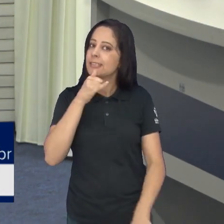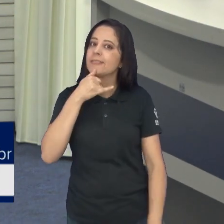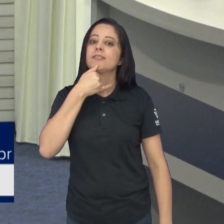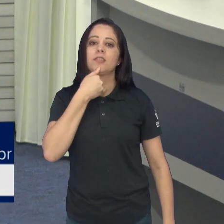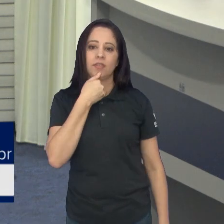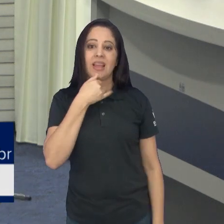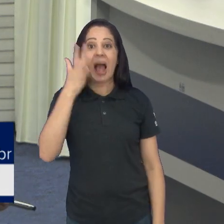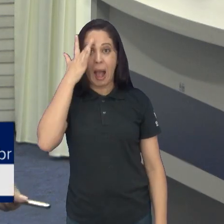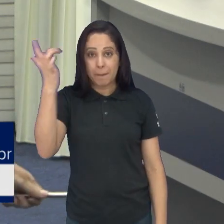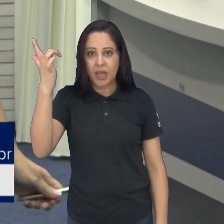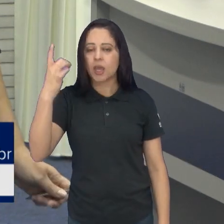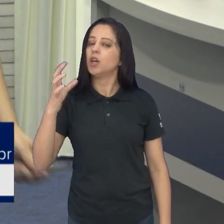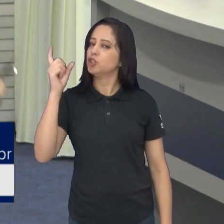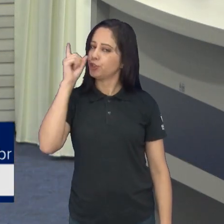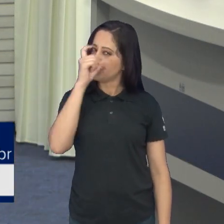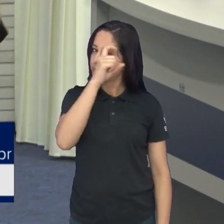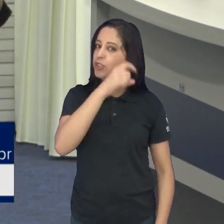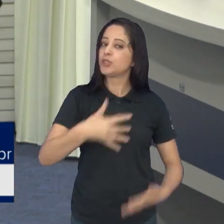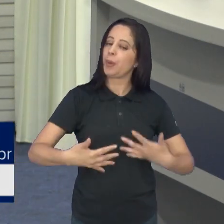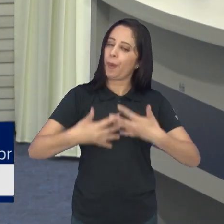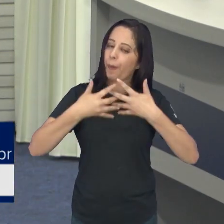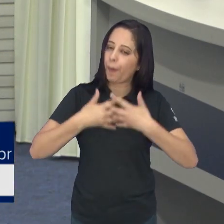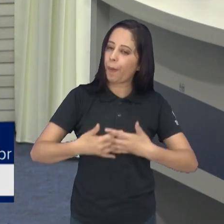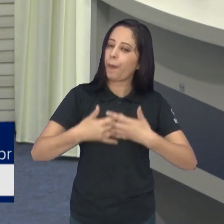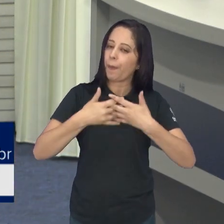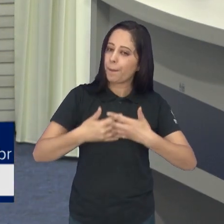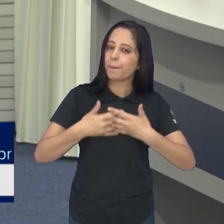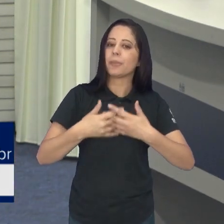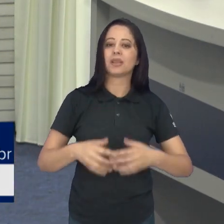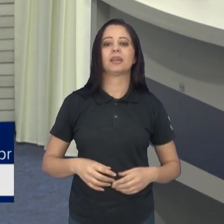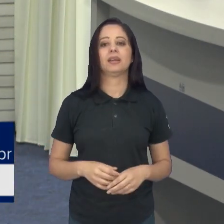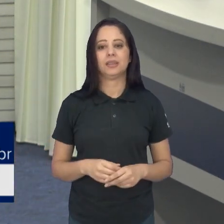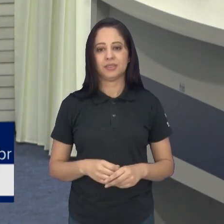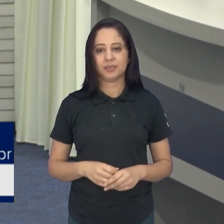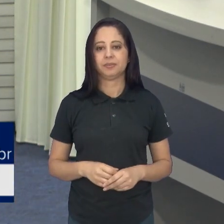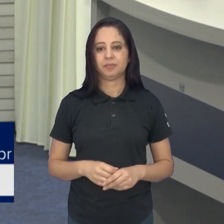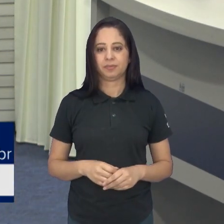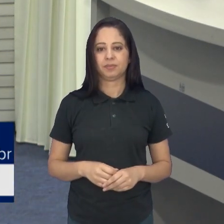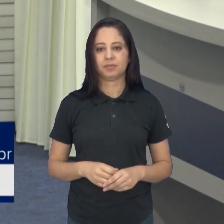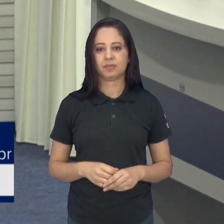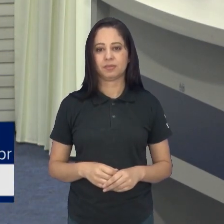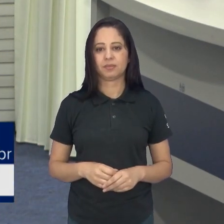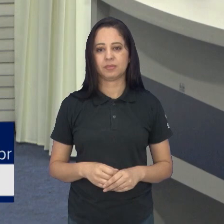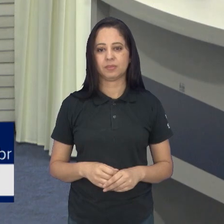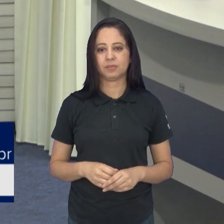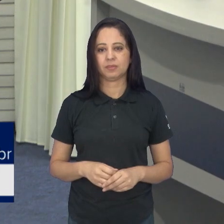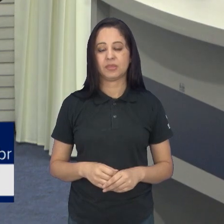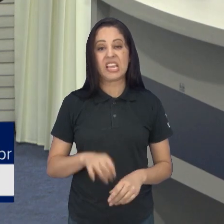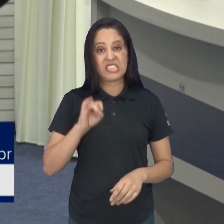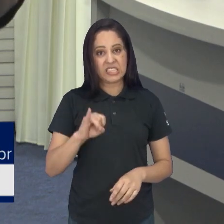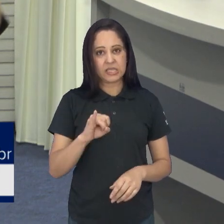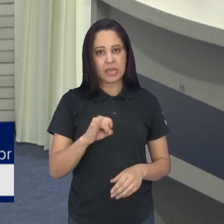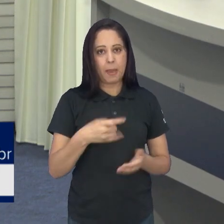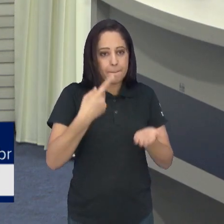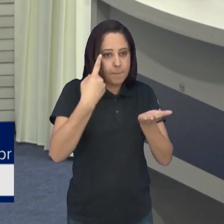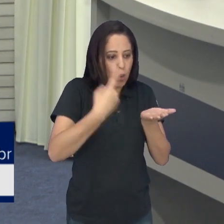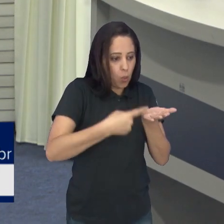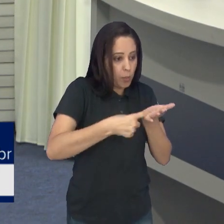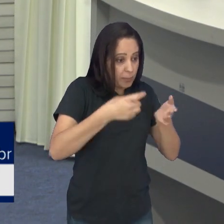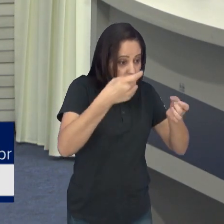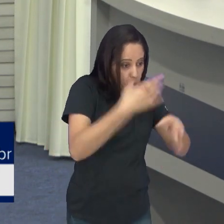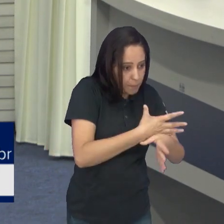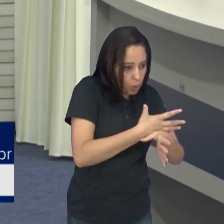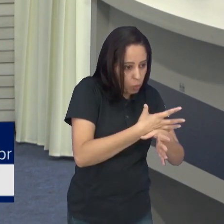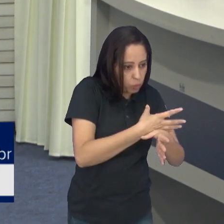infelizmente amanhã vai ficar complicado para que, talvez até se acabar antes o compromisso, até dê para